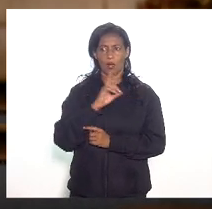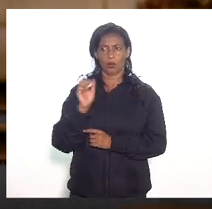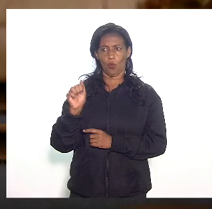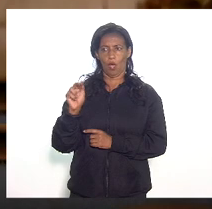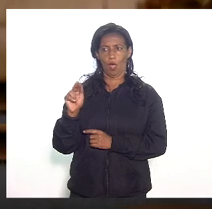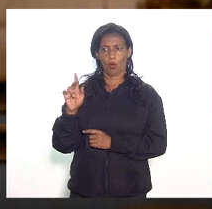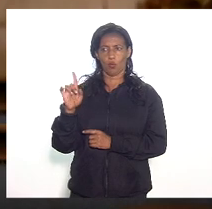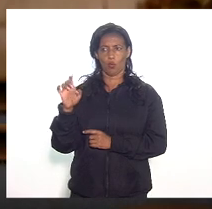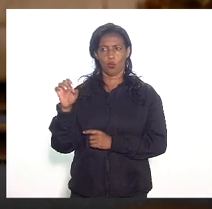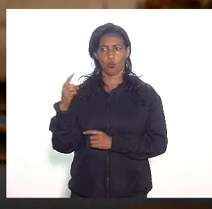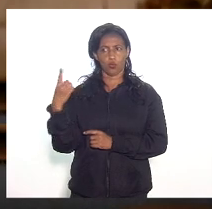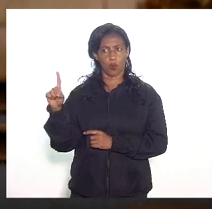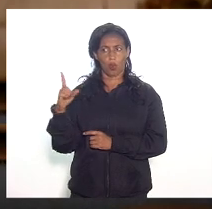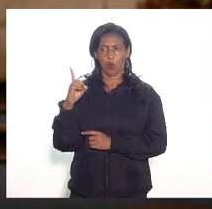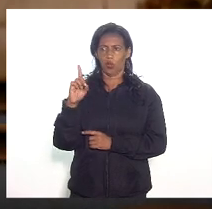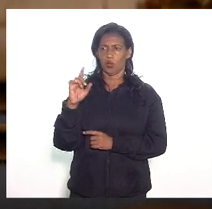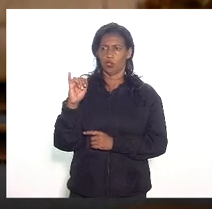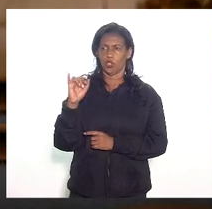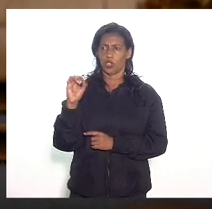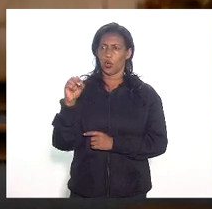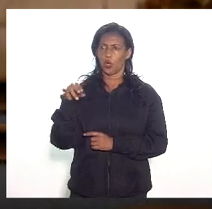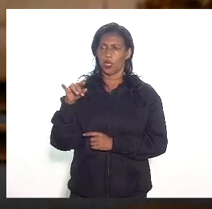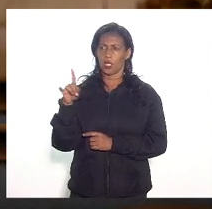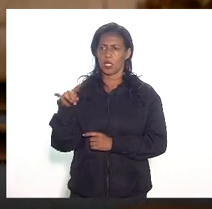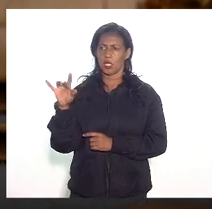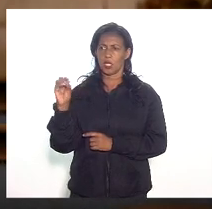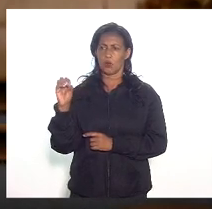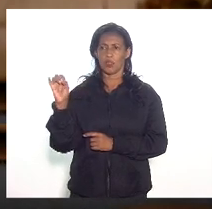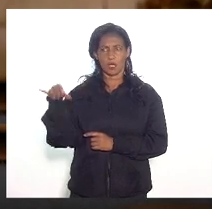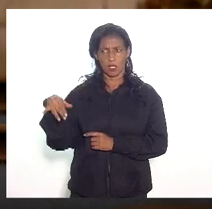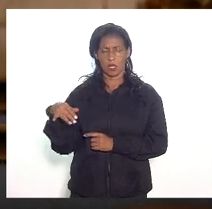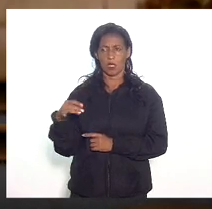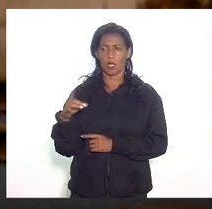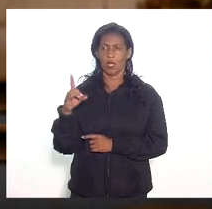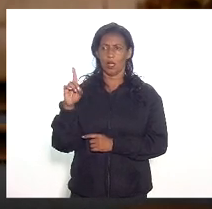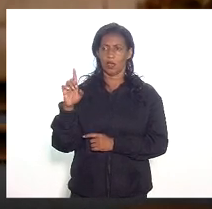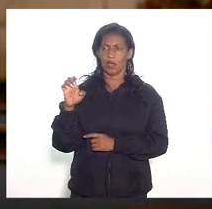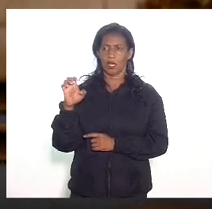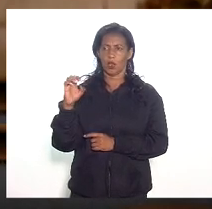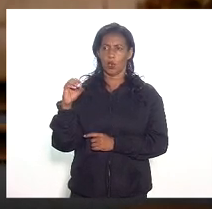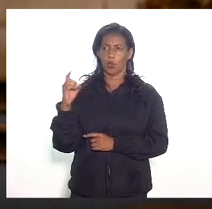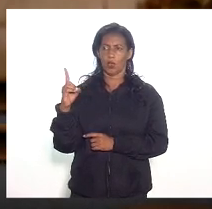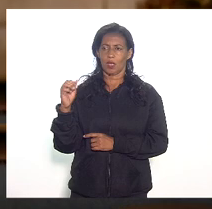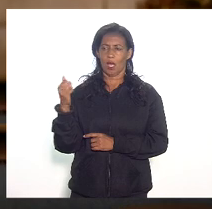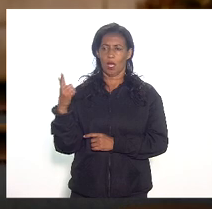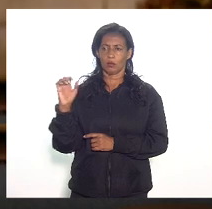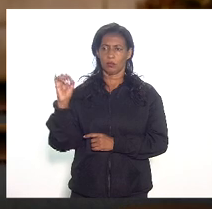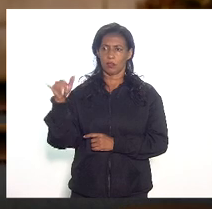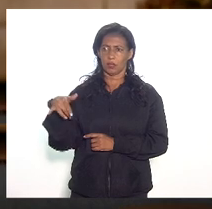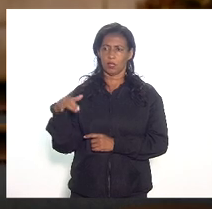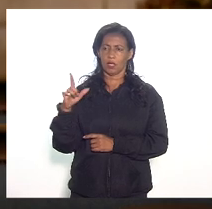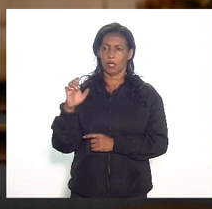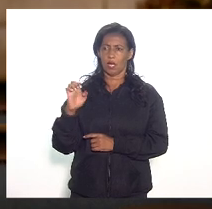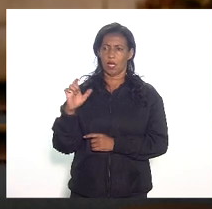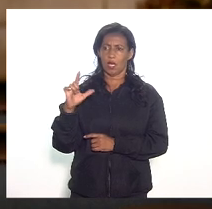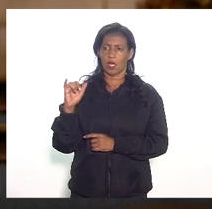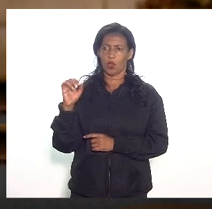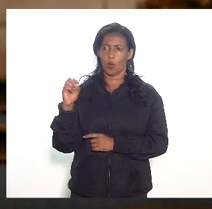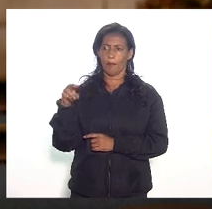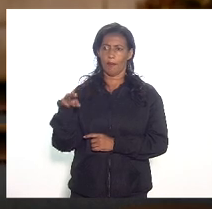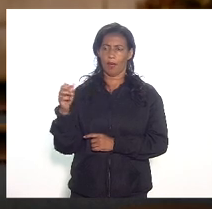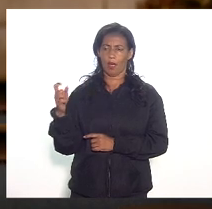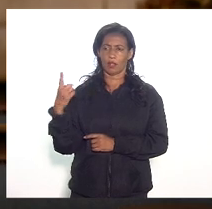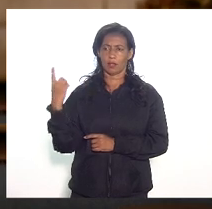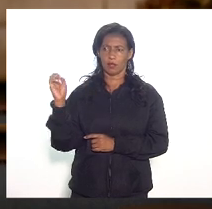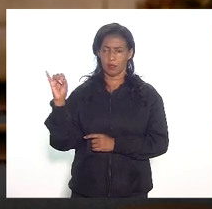delegado Dionísio Lins votou sim deputado Doutor Deodalto sim deputado Eleomar Coelho sim